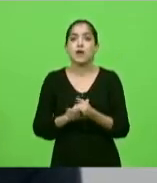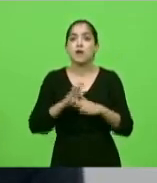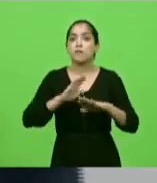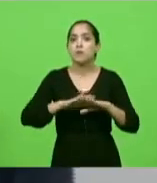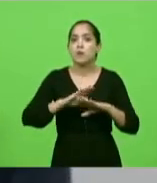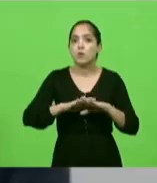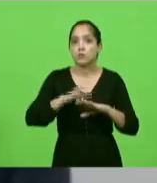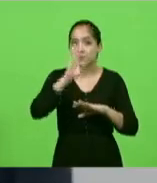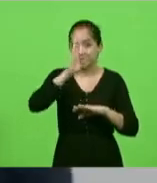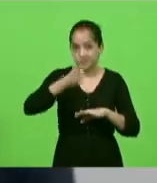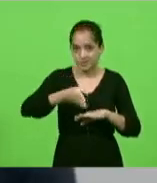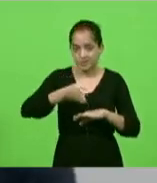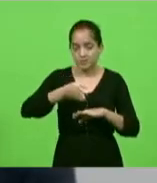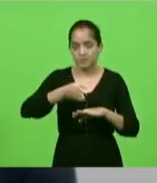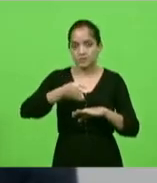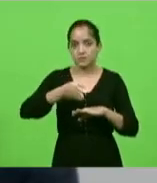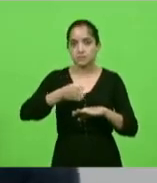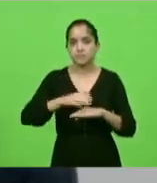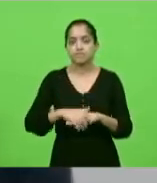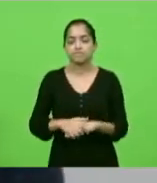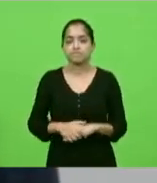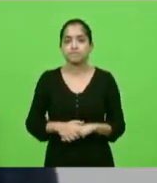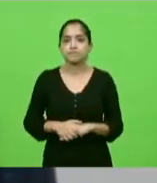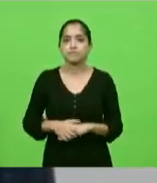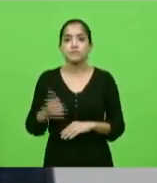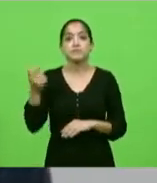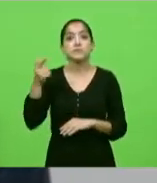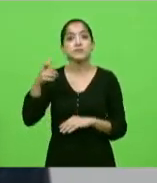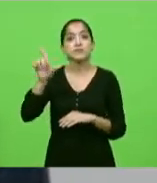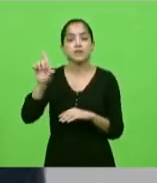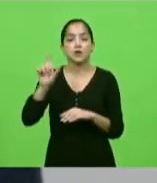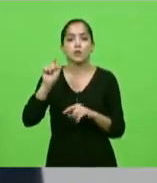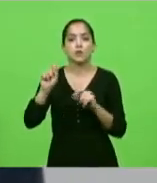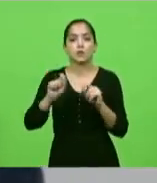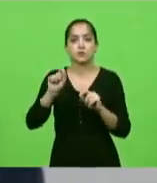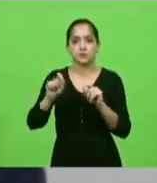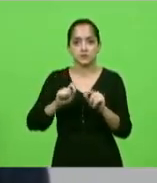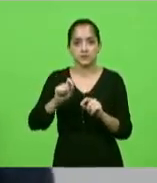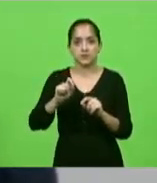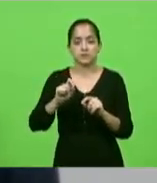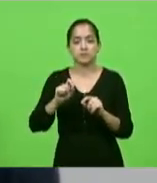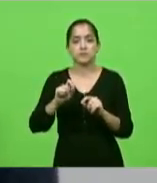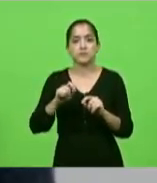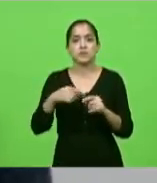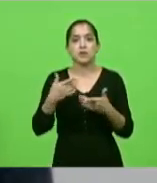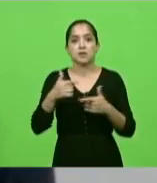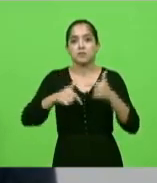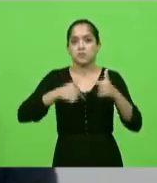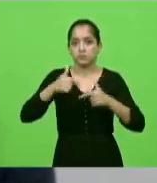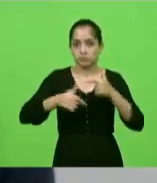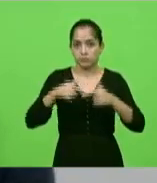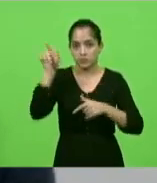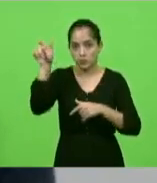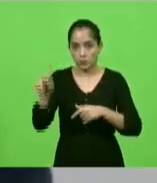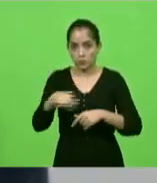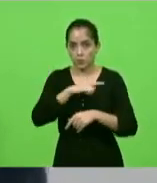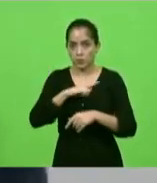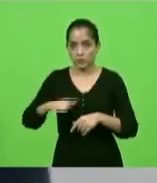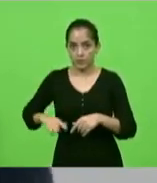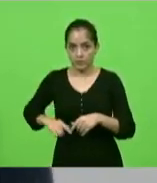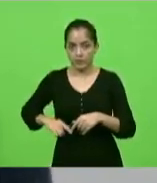atuação direta de sua excelência, e a outra, por seu próprio desempenho, o senhor governador do